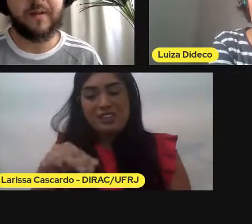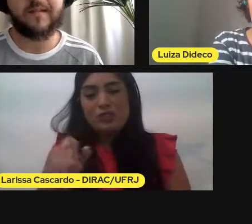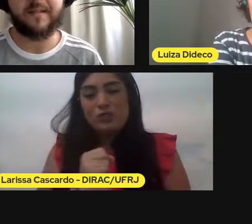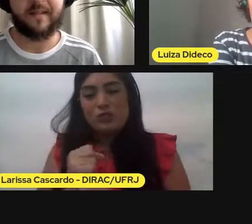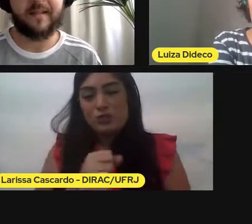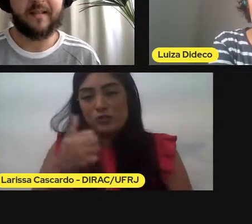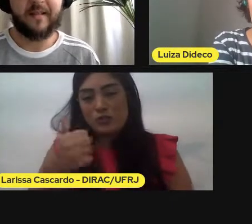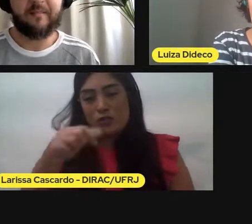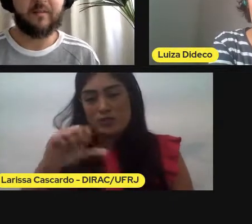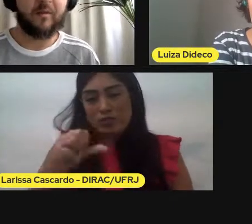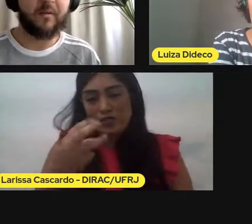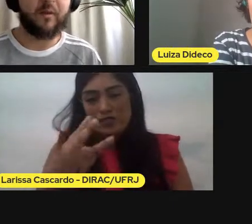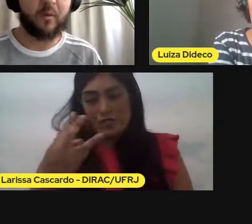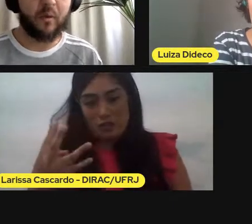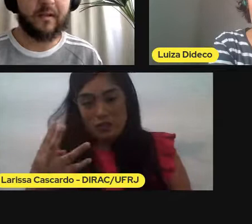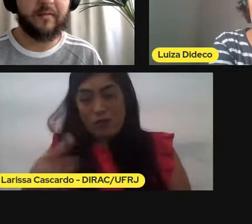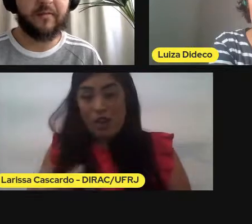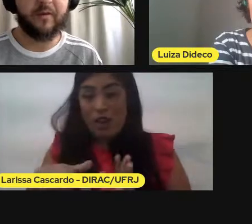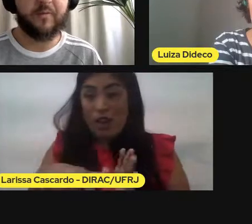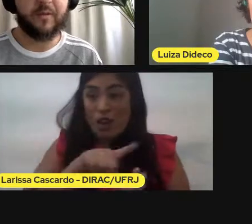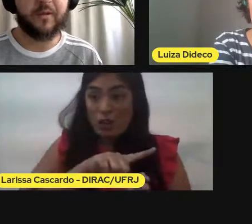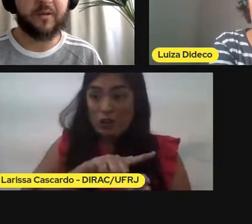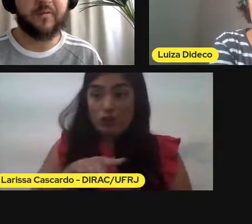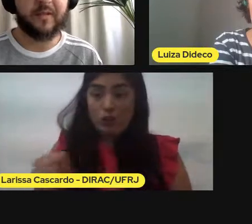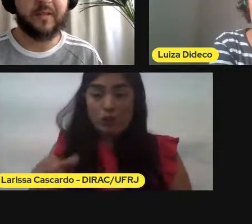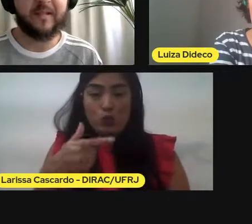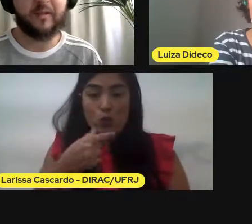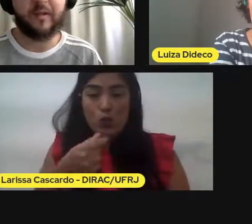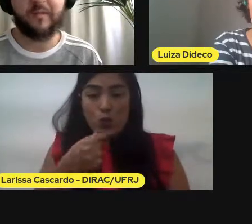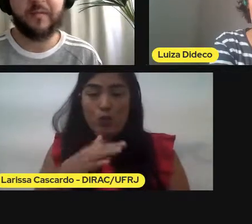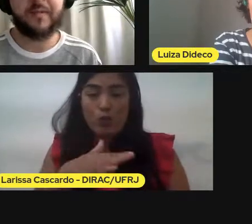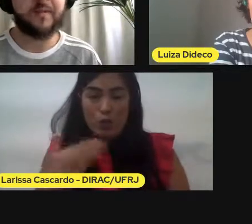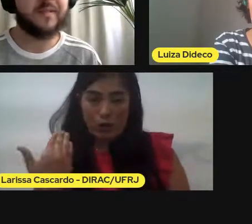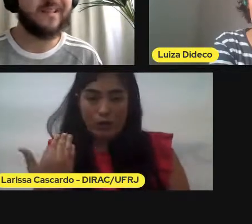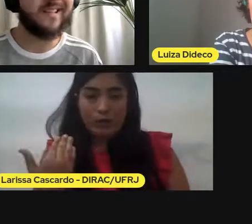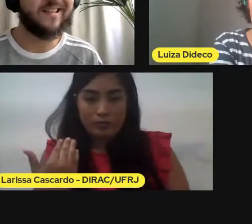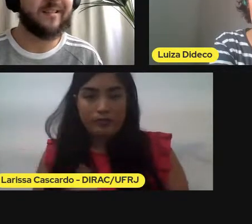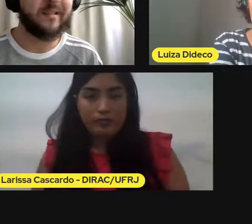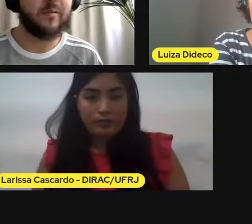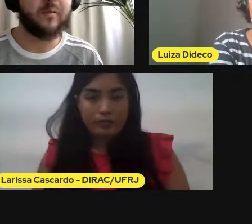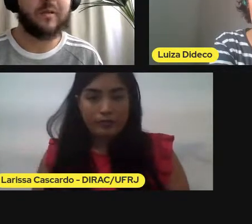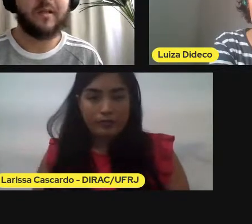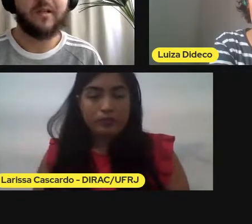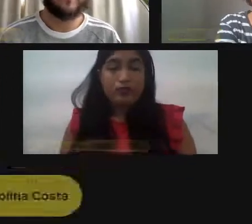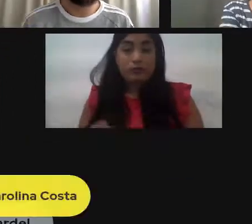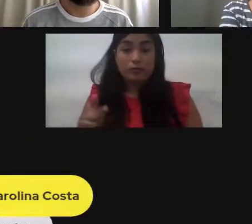antes do Pessoa falecer. Pessoa é um autor que viveu de 1888 a